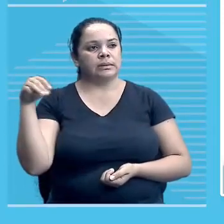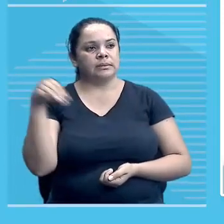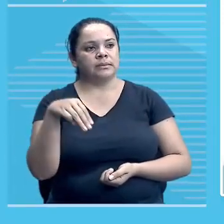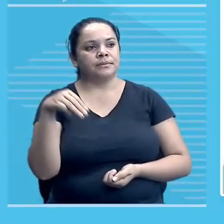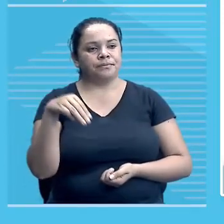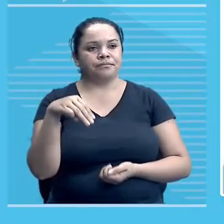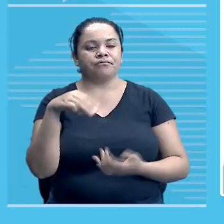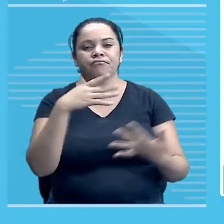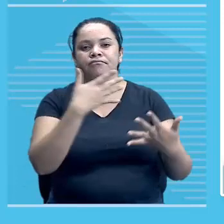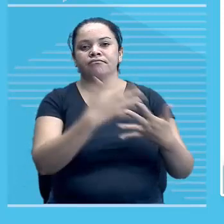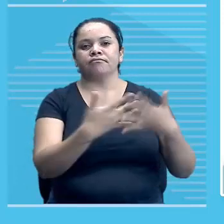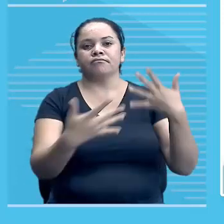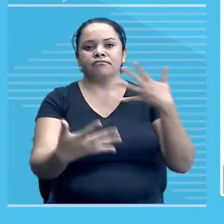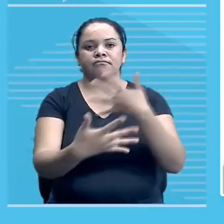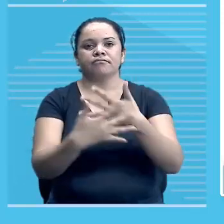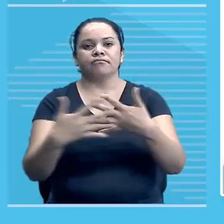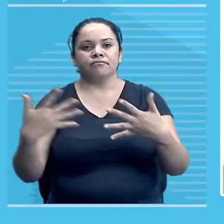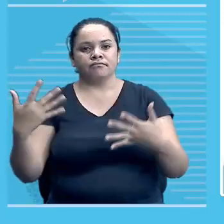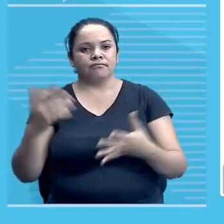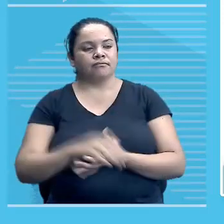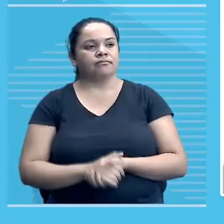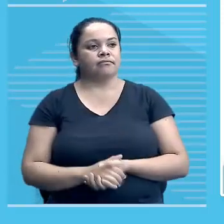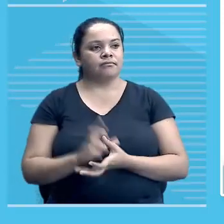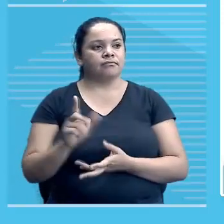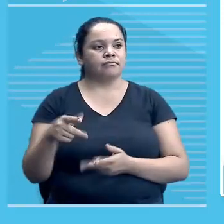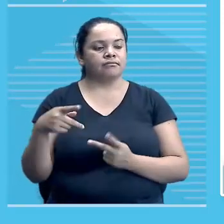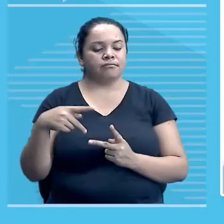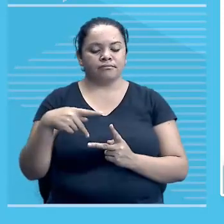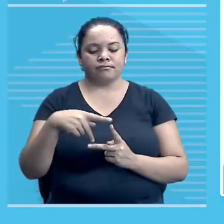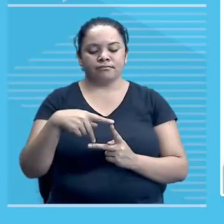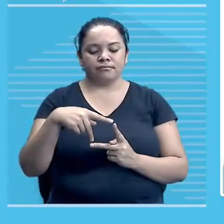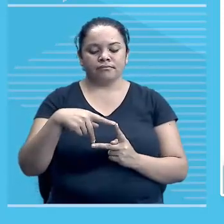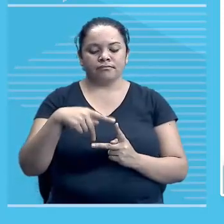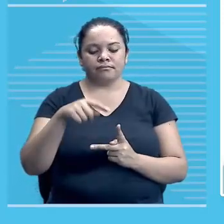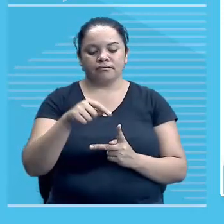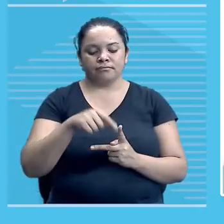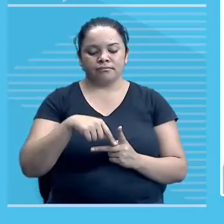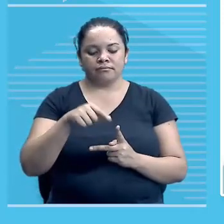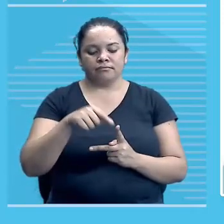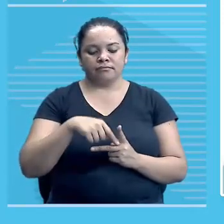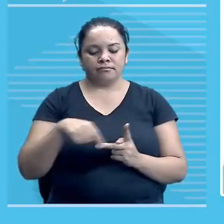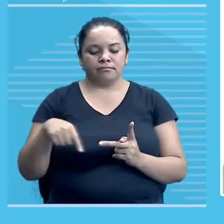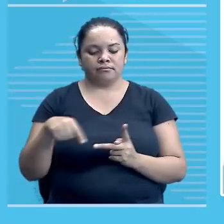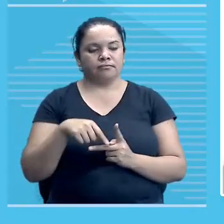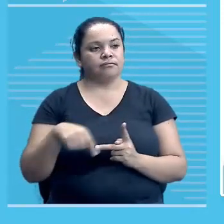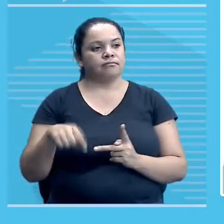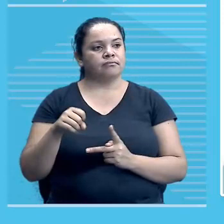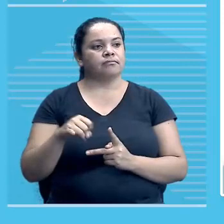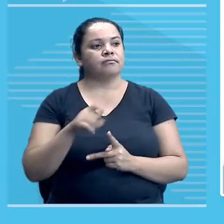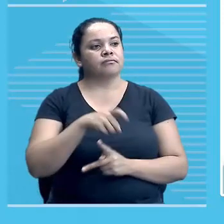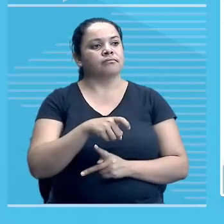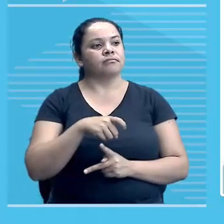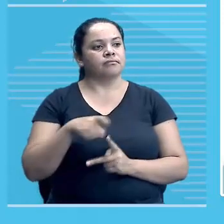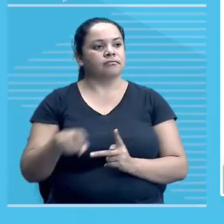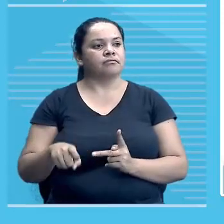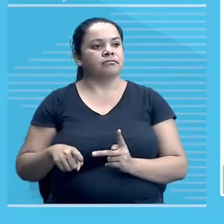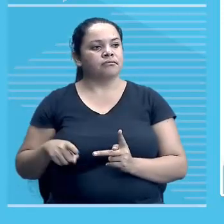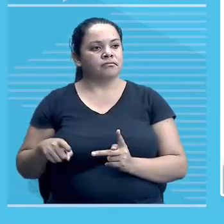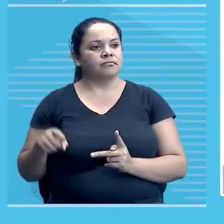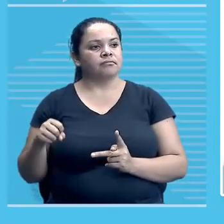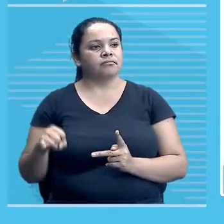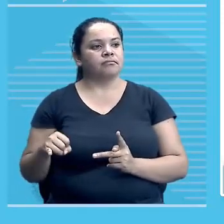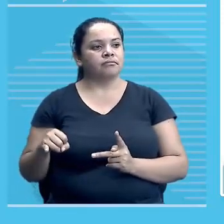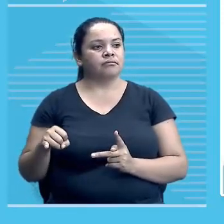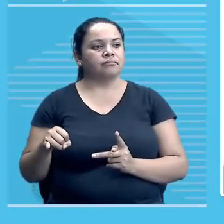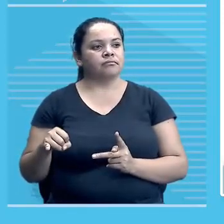de tela. Então, foi o perímetro aqui da base que ele botou, né? Então, se aqui é X, aqui também é X. Se aqui é Y,